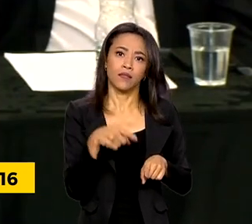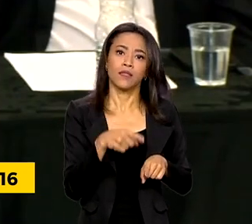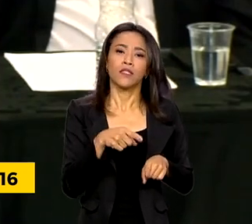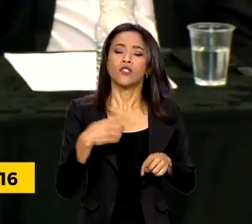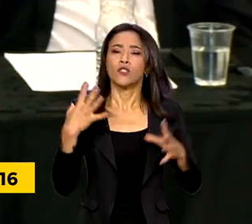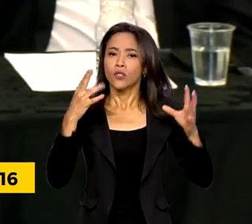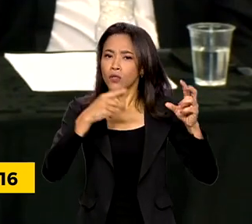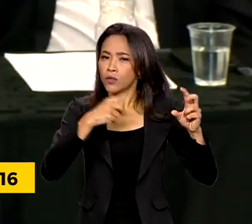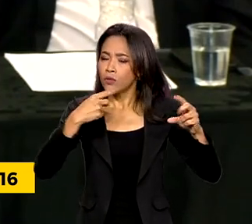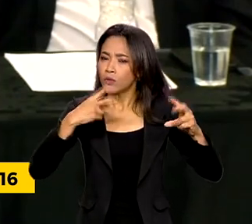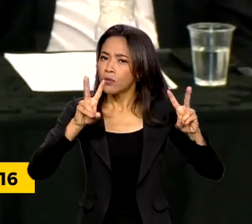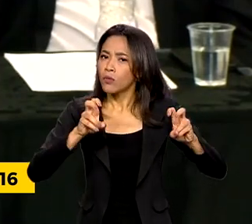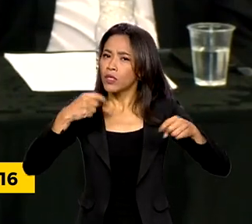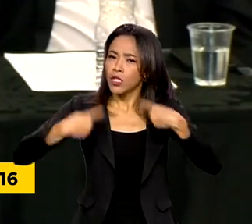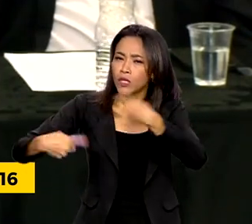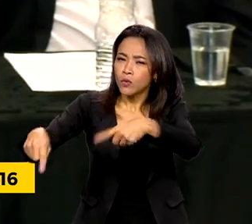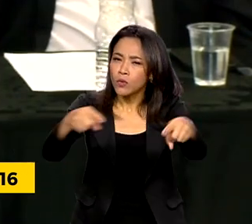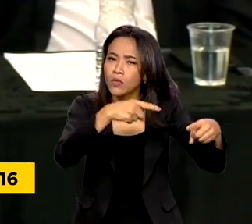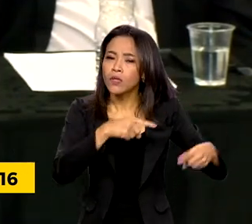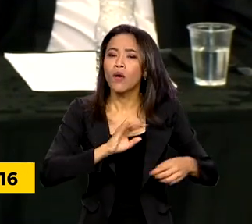nas discussões do Conselho Nacional de saúde